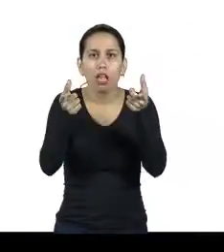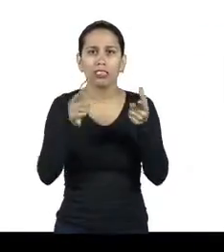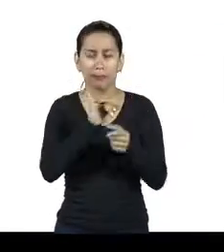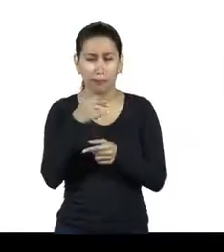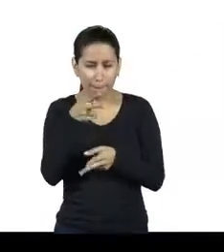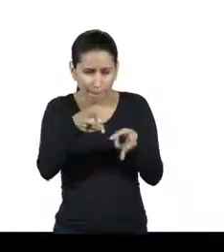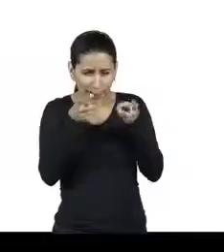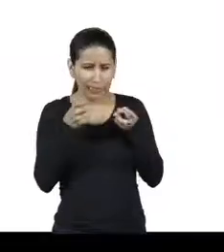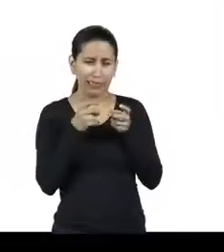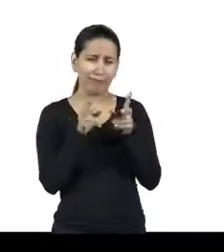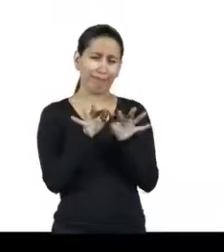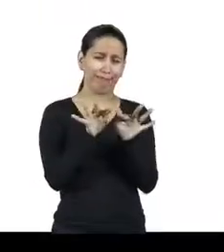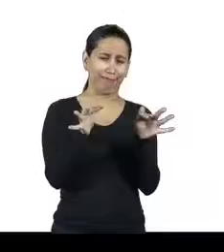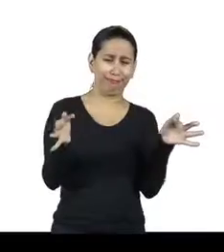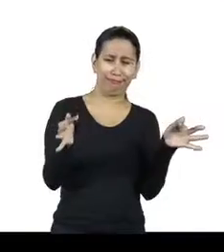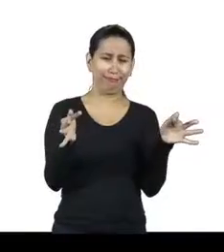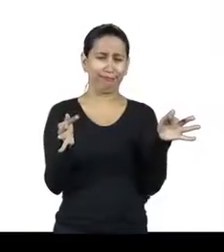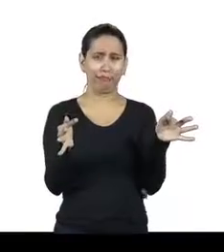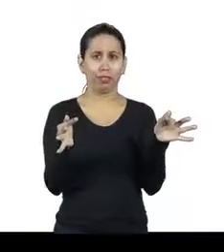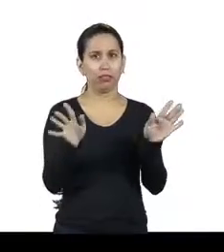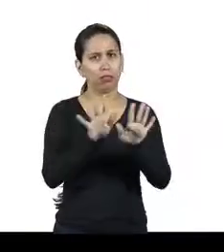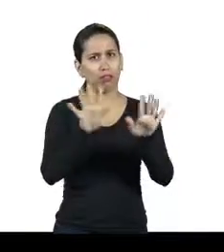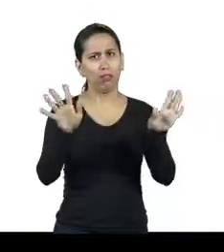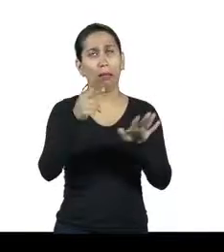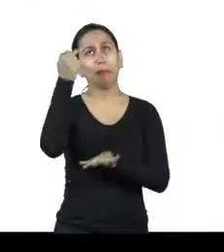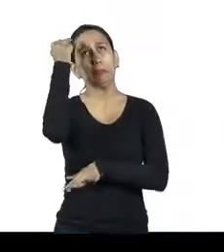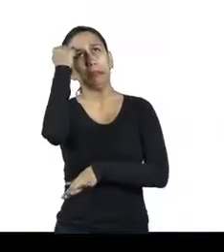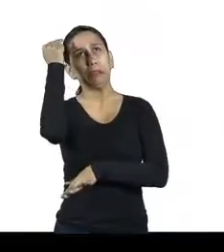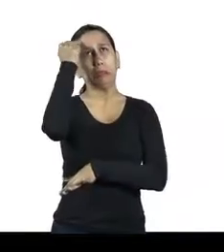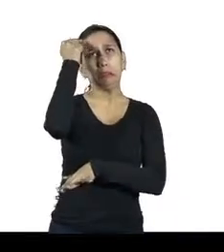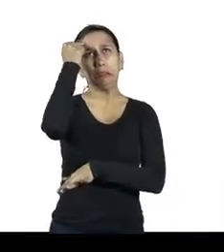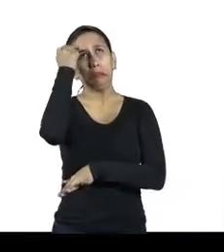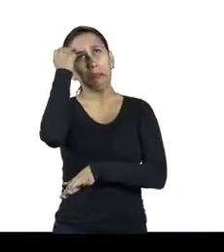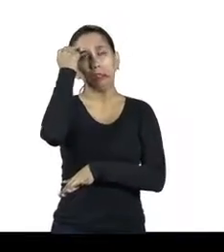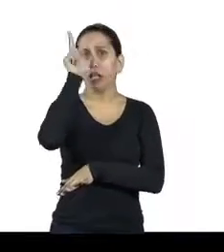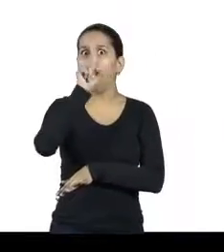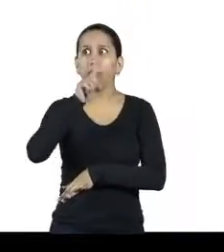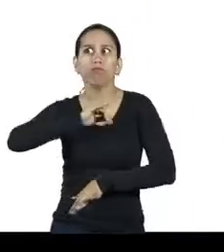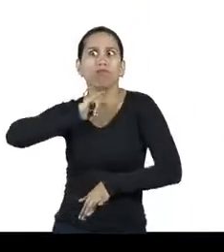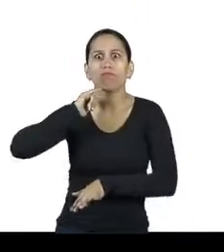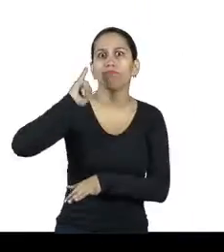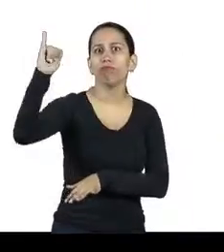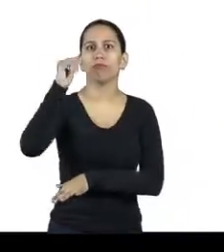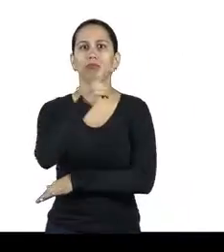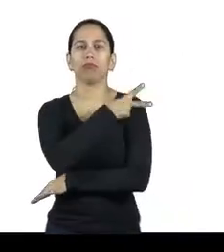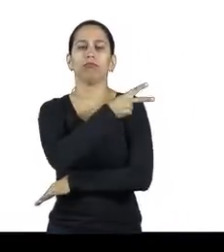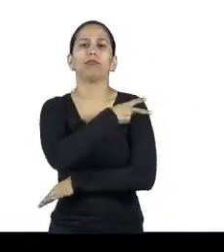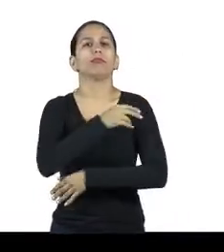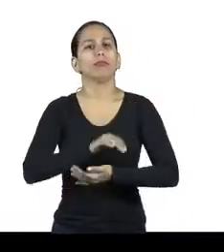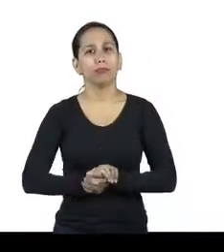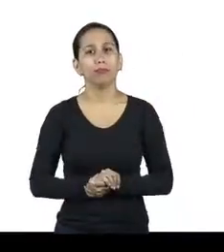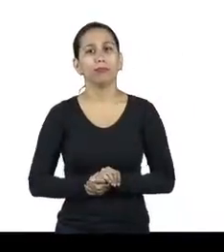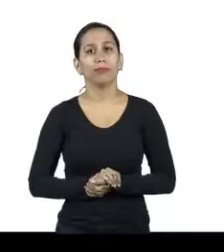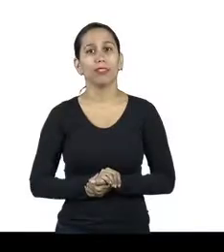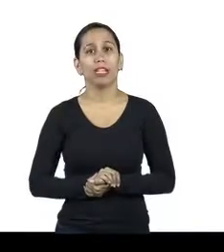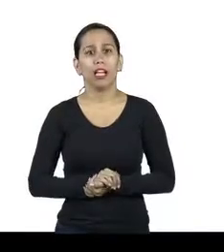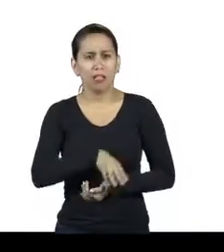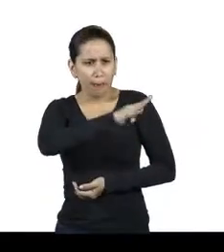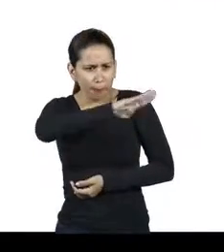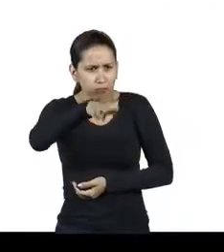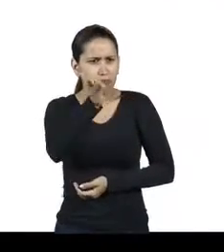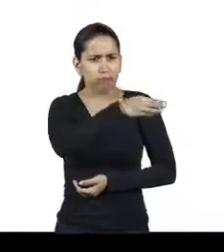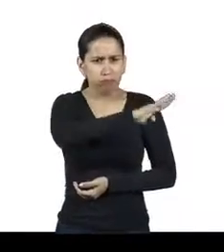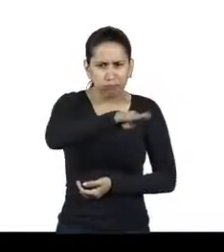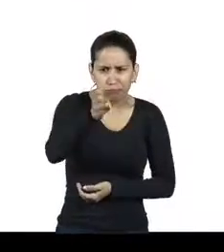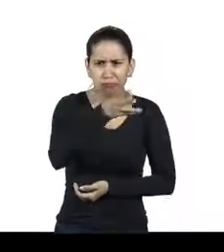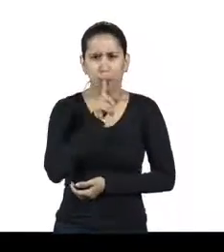parece pequeno demais, não se engane. Você deve relatar o problema mesmo assim. Eliminando as condições inseguras, por menor